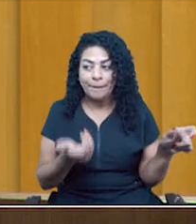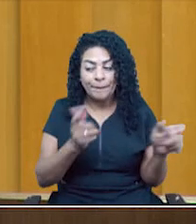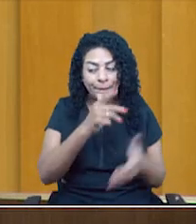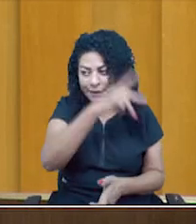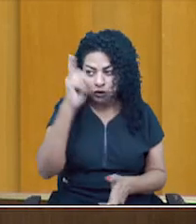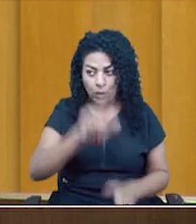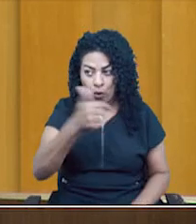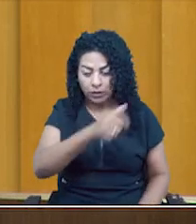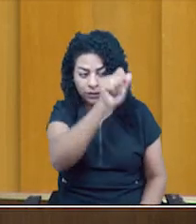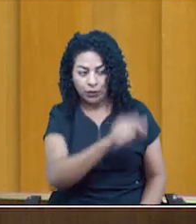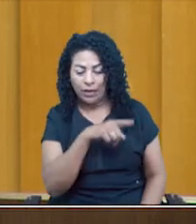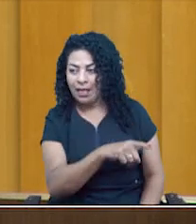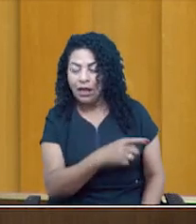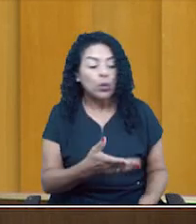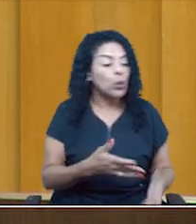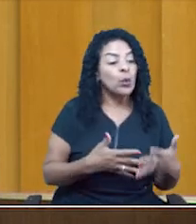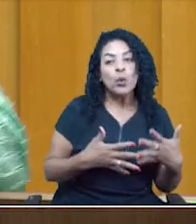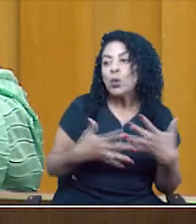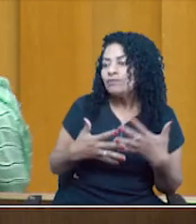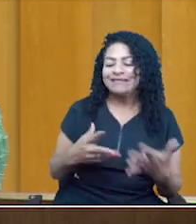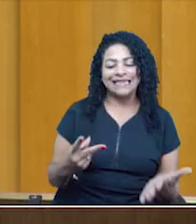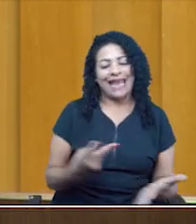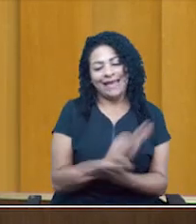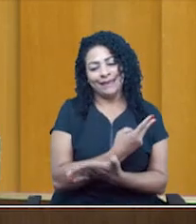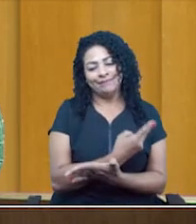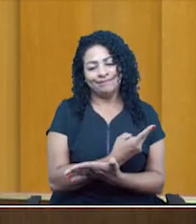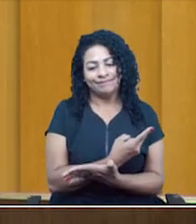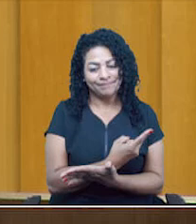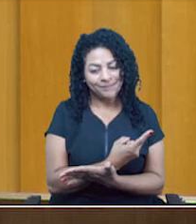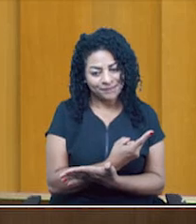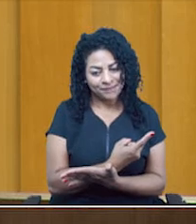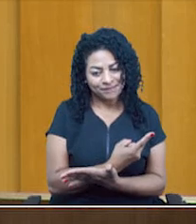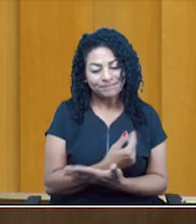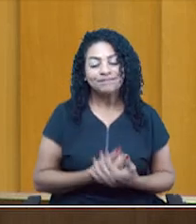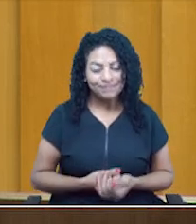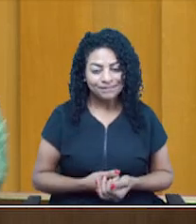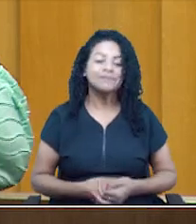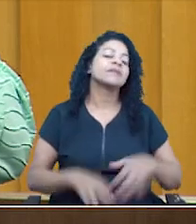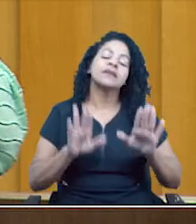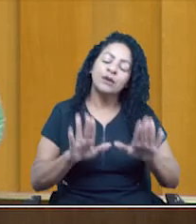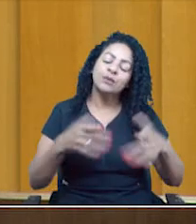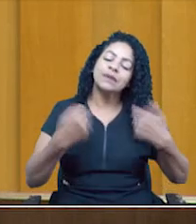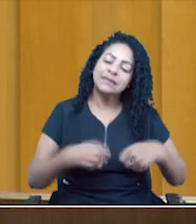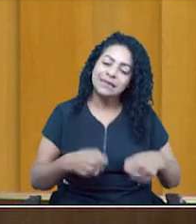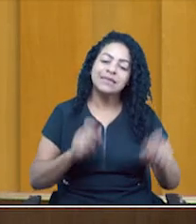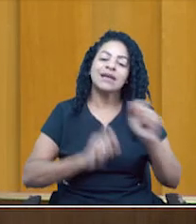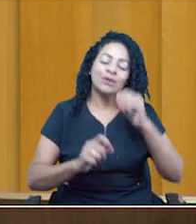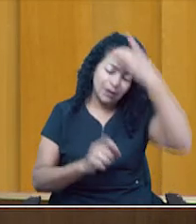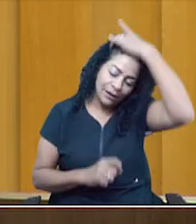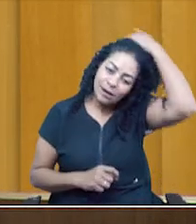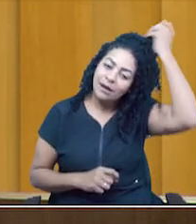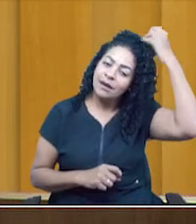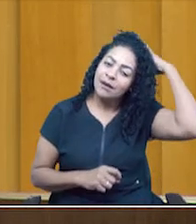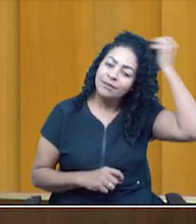dos setores de comunicação social em efetivamente disseminar a